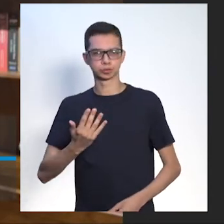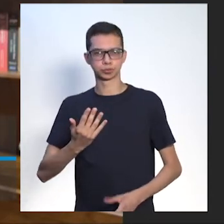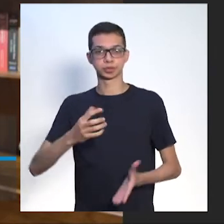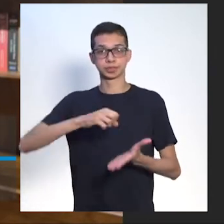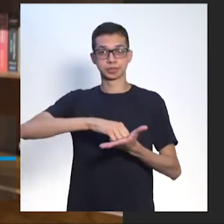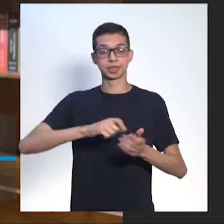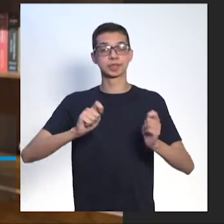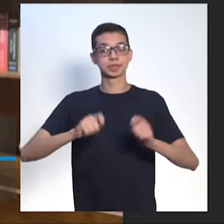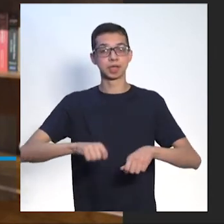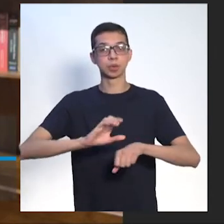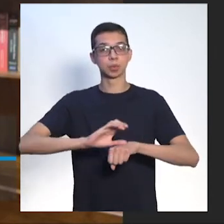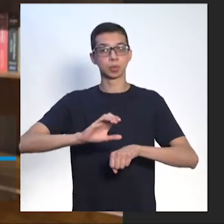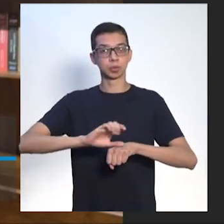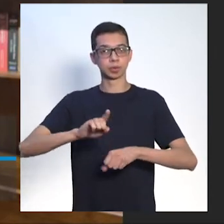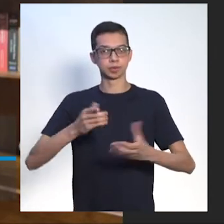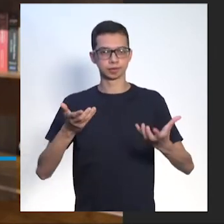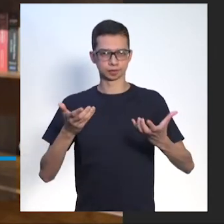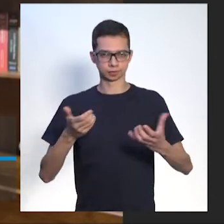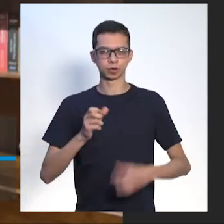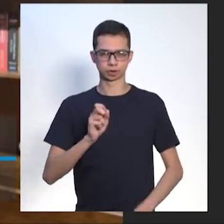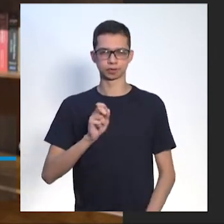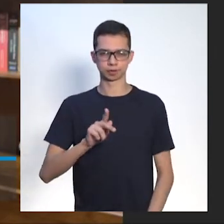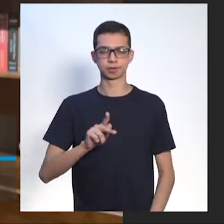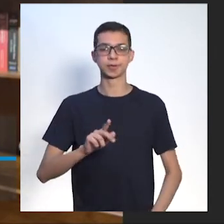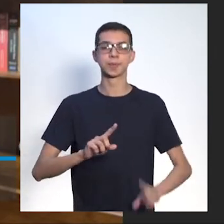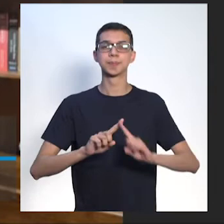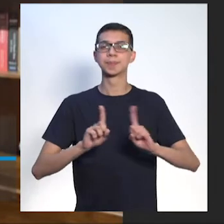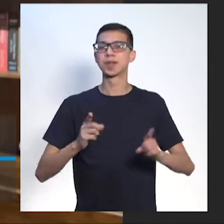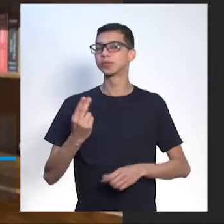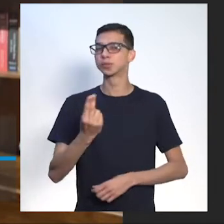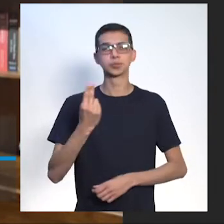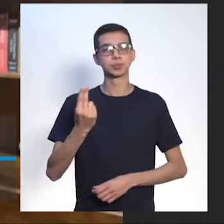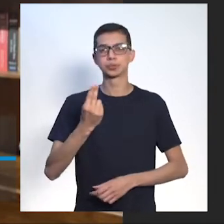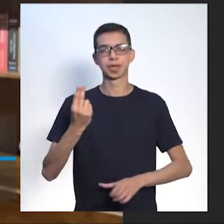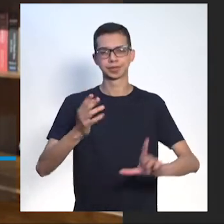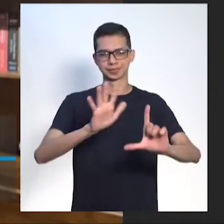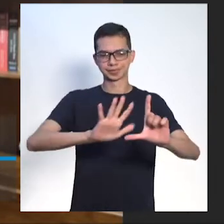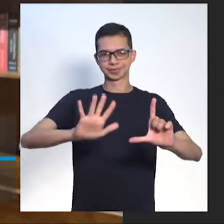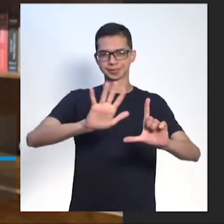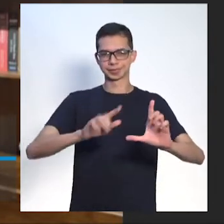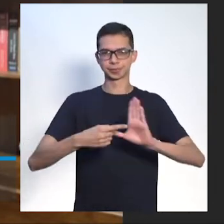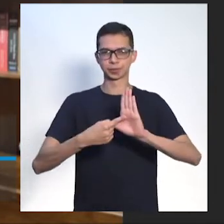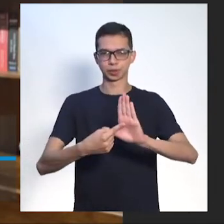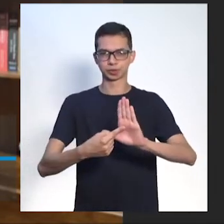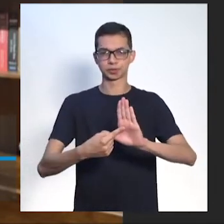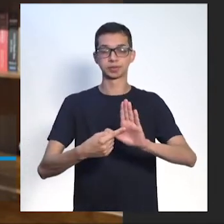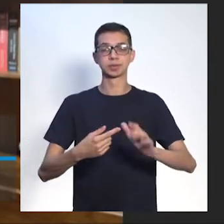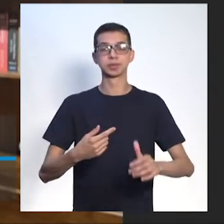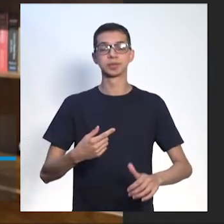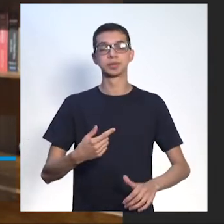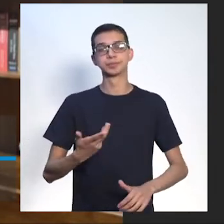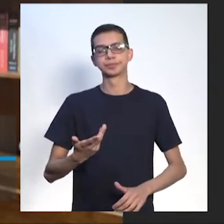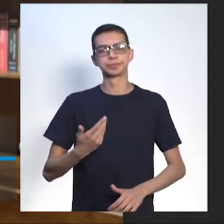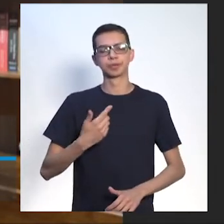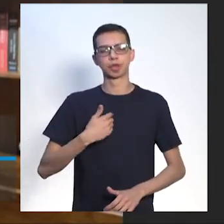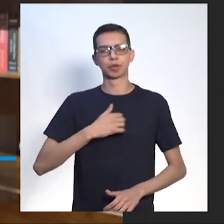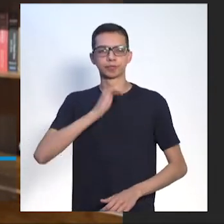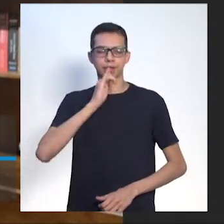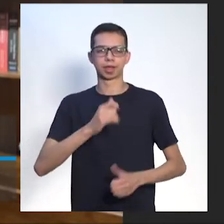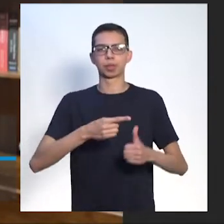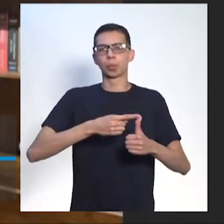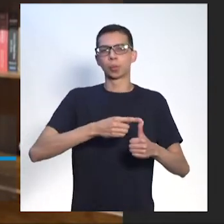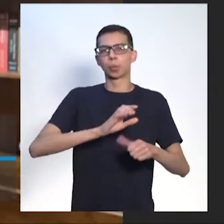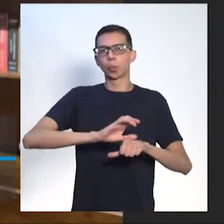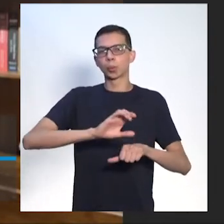certo? É muito grande, não dá para eu colocar na tela, e eu não quero privilegiar um ou outro curso. Afinal de contas, todos